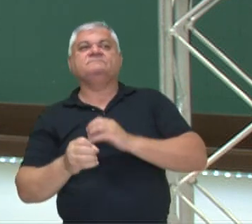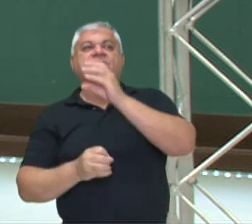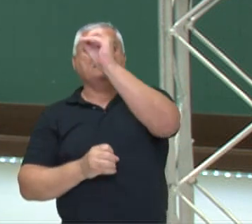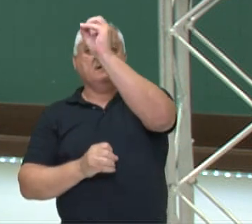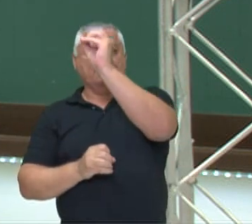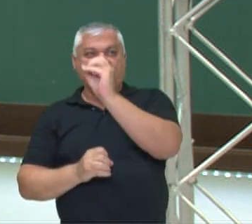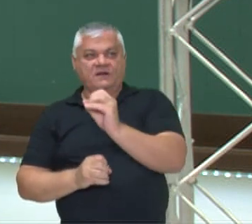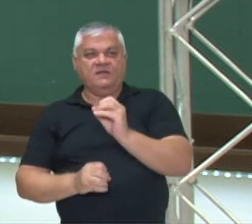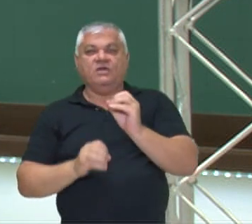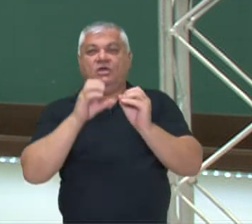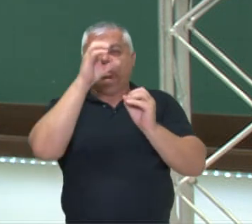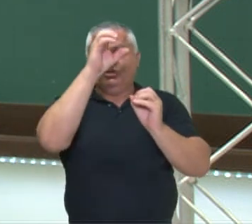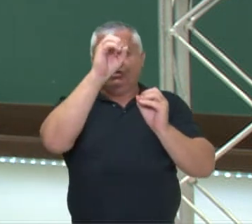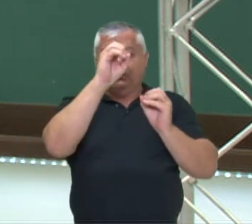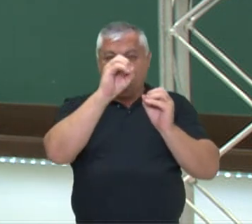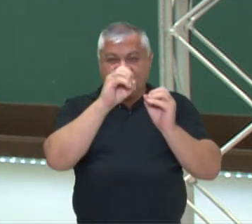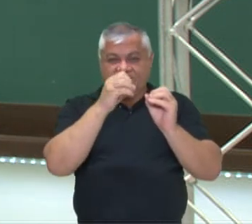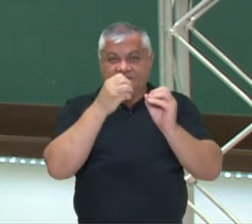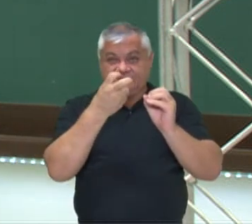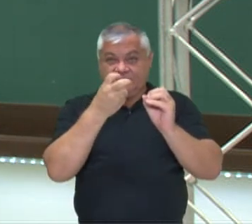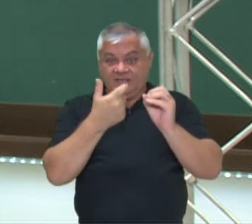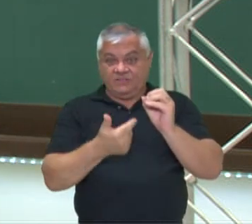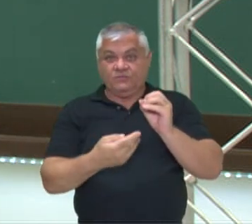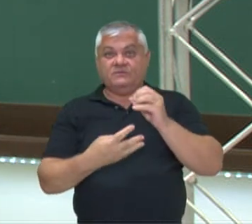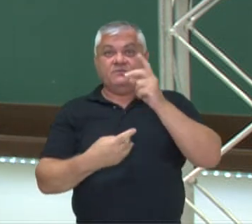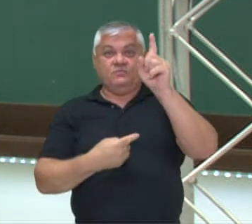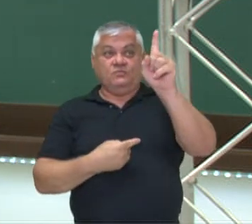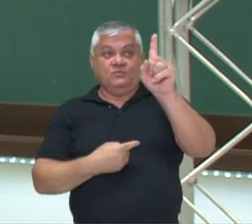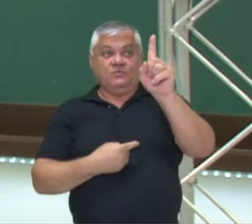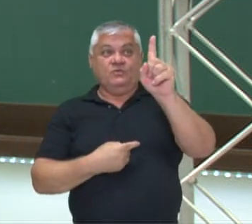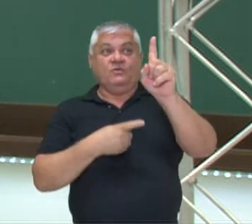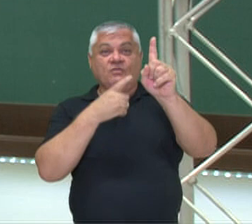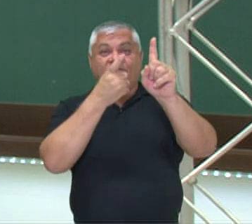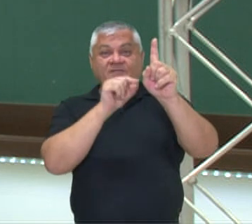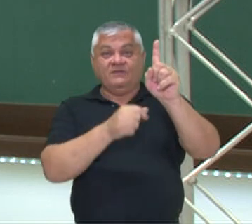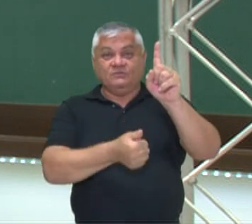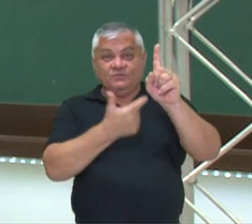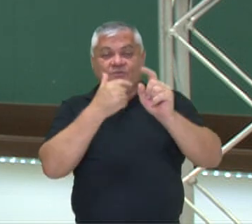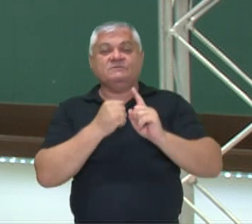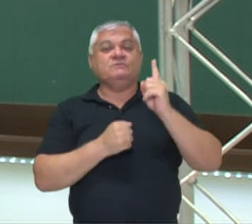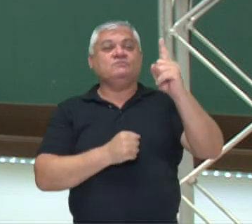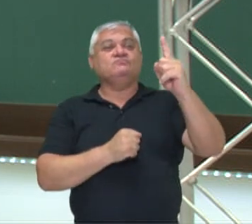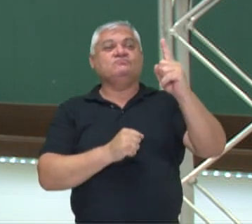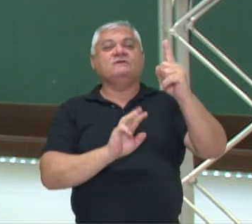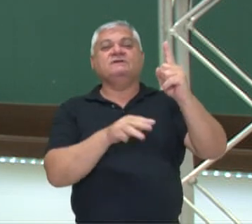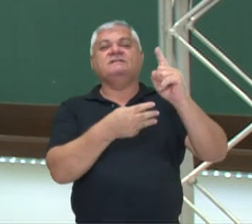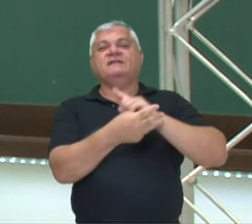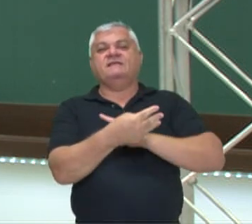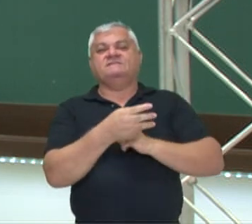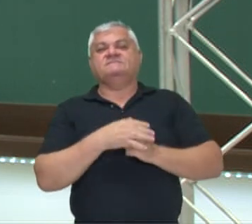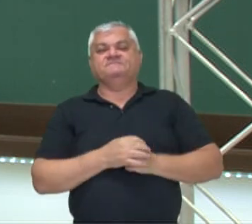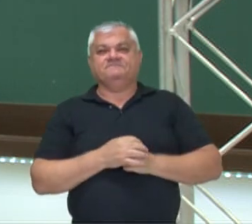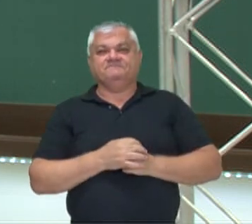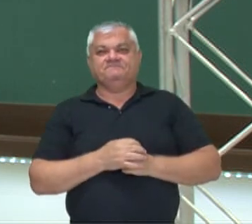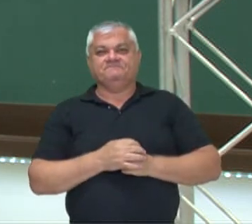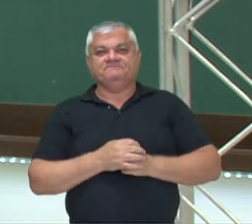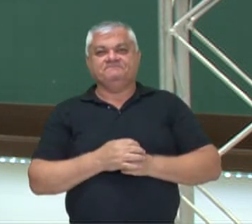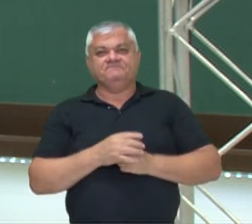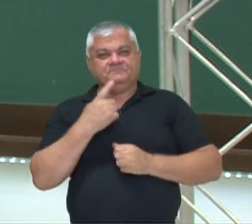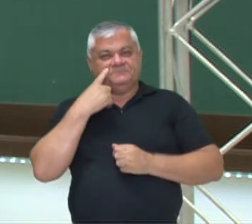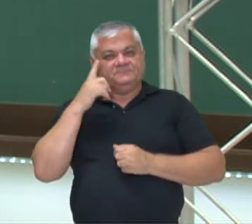0. 9 mais 5 é 14. 1 mais 9, 10 e 2, 12. 1 mais 2, 3.